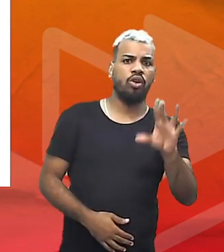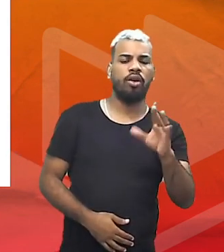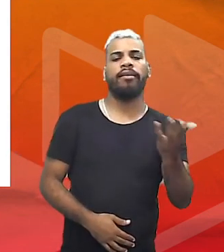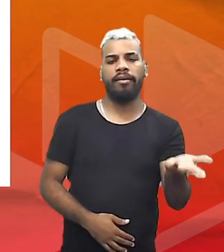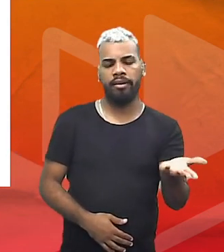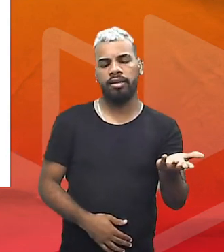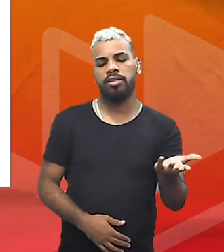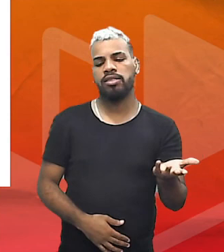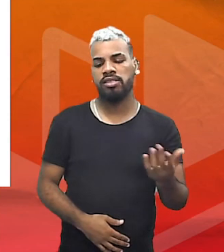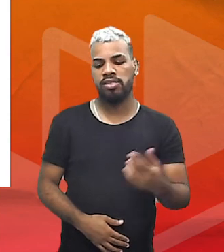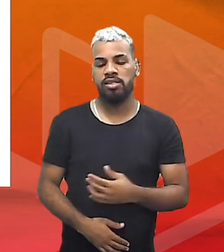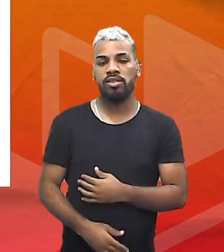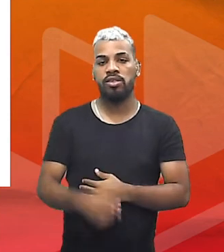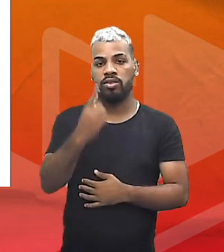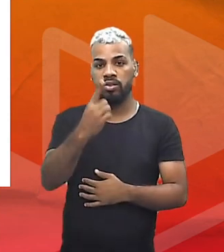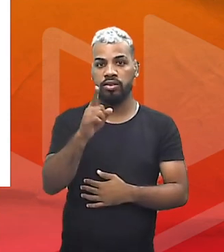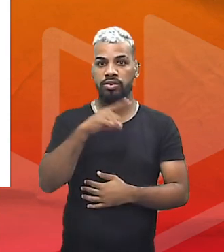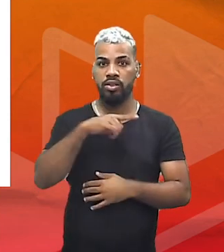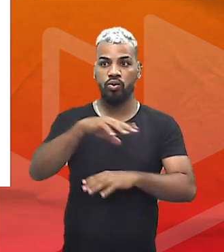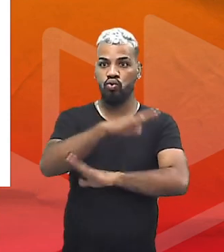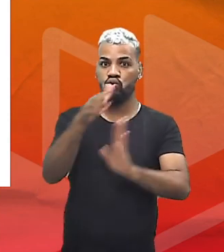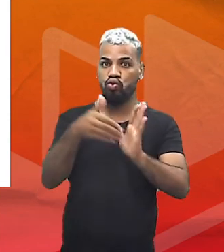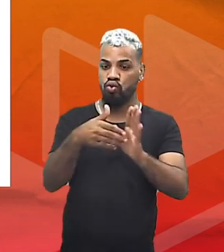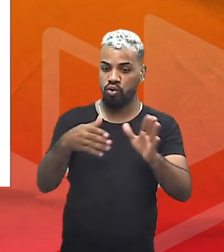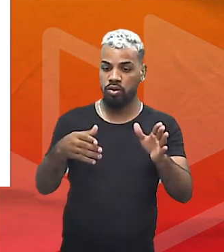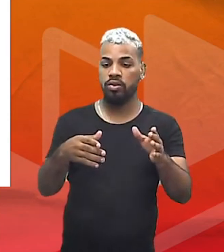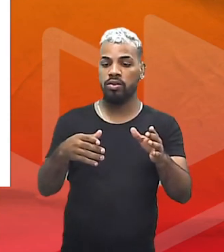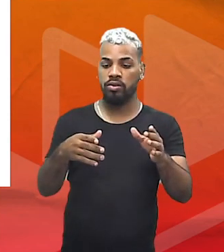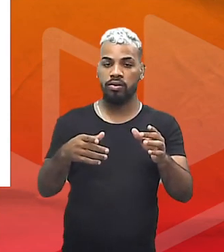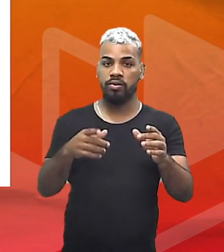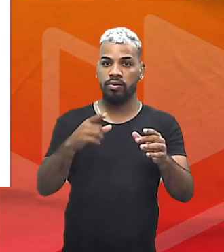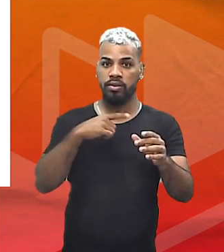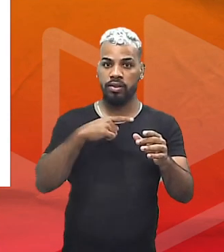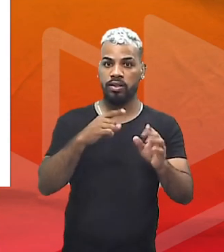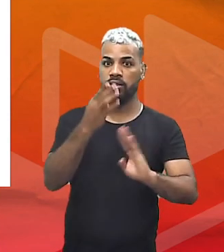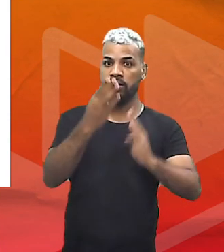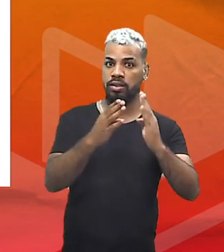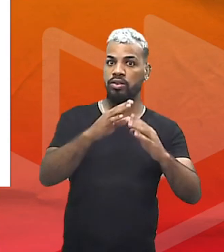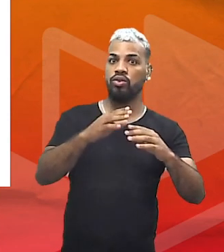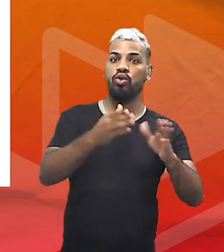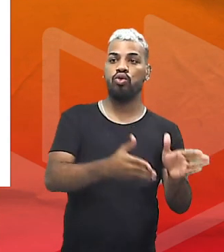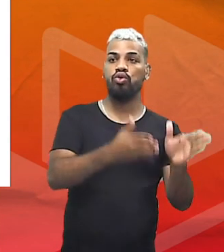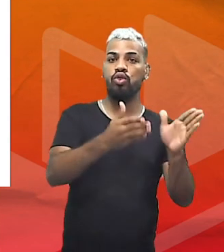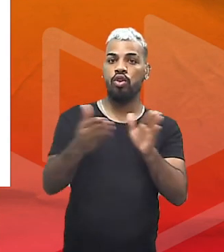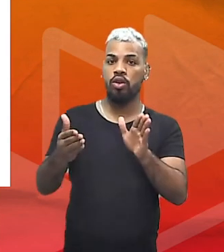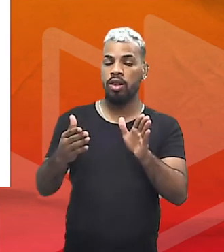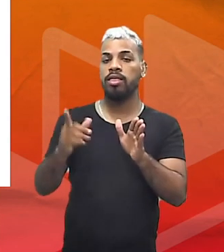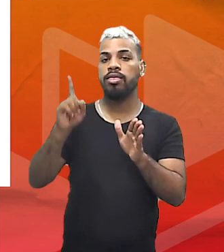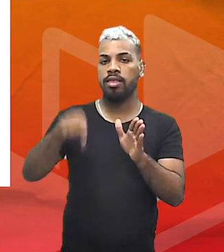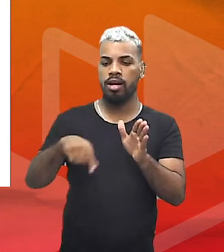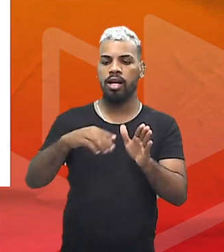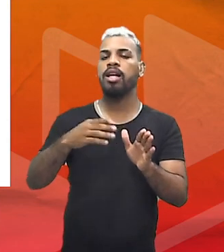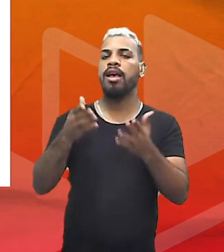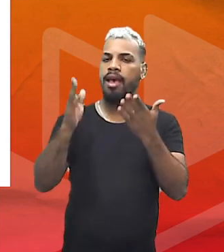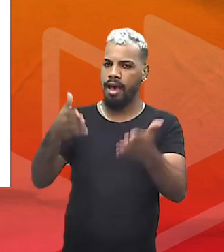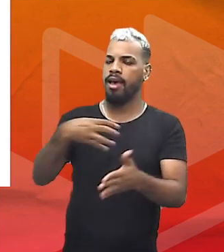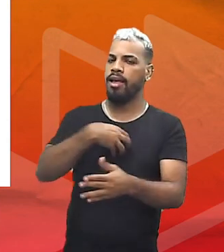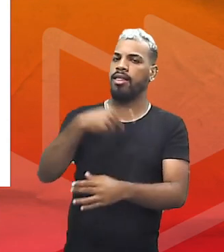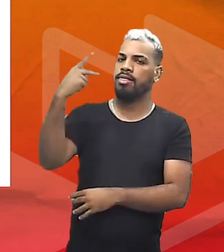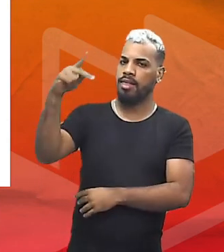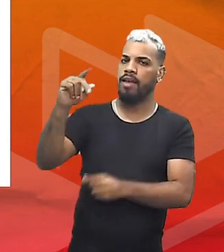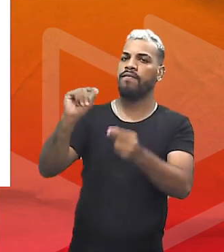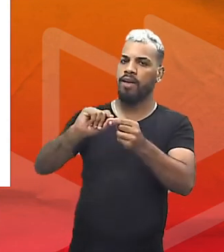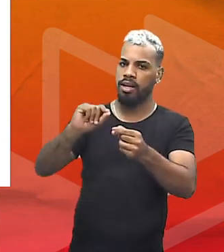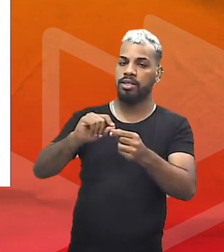só que a gente recusou fermentação toda toda parte bioenergética e toda a parte de carboidrato tá é dessa forma que a gente Analisa